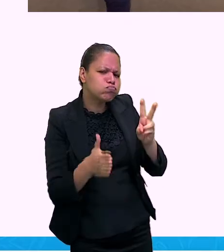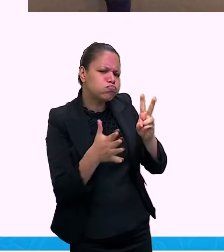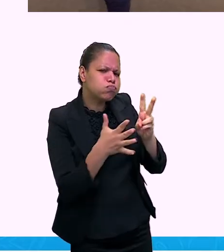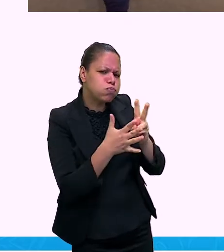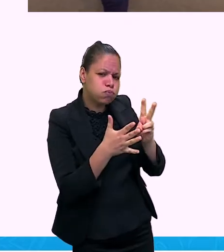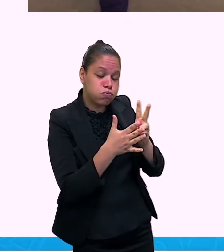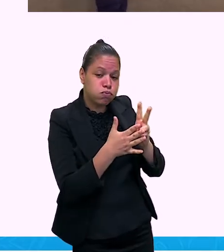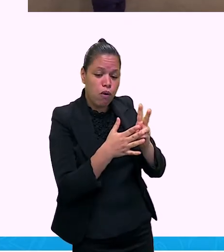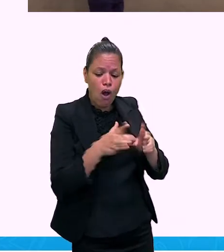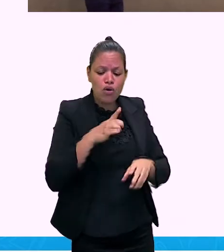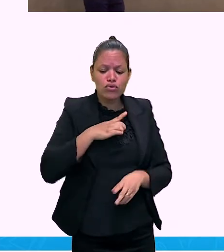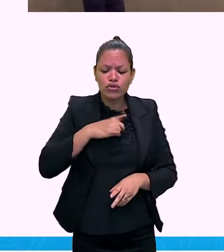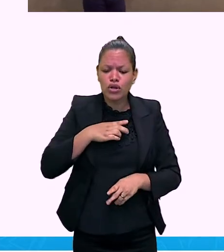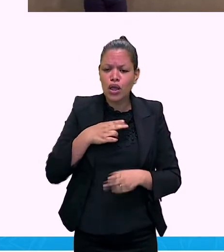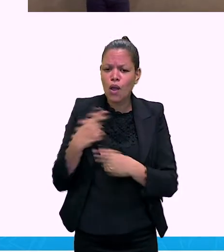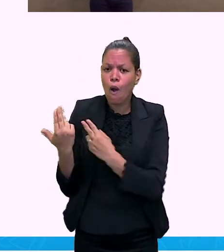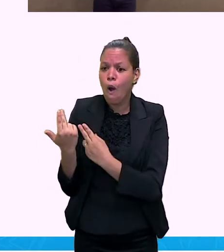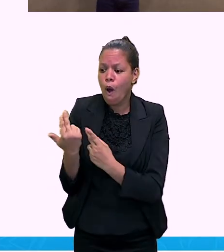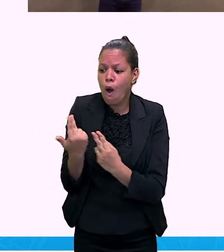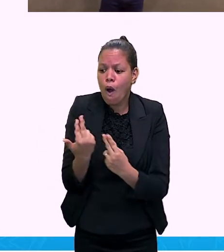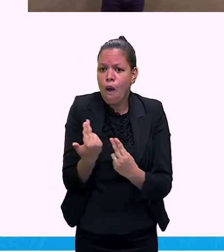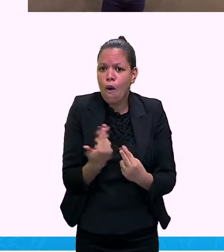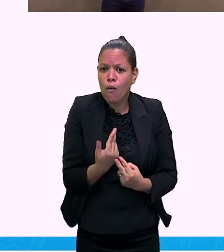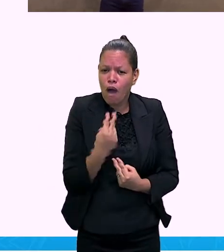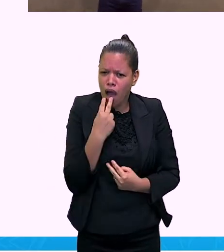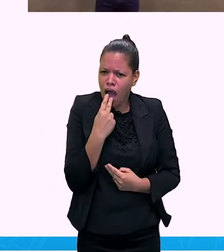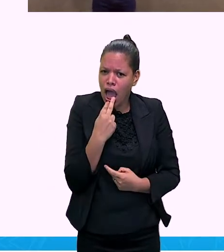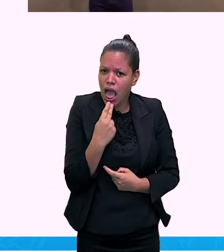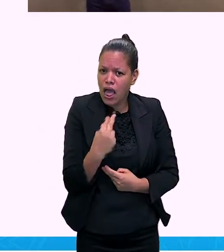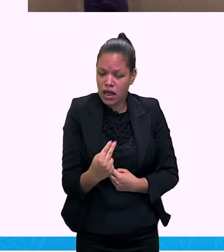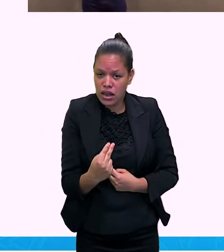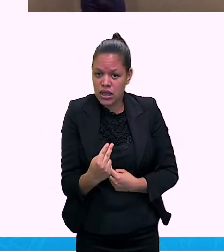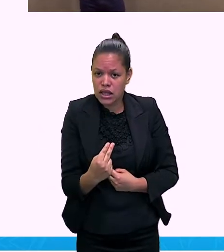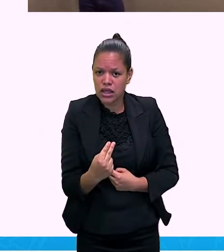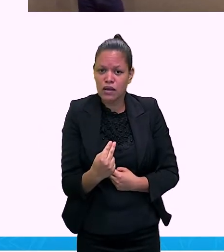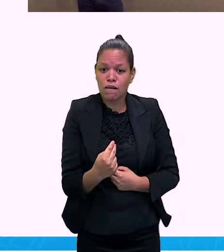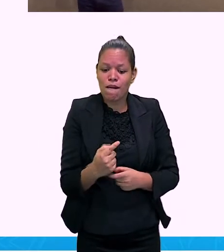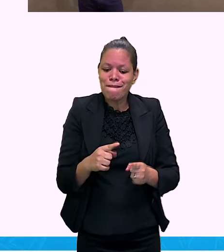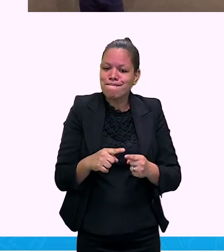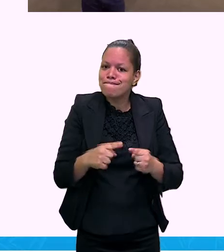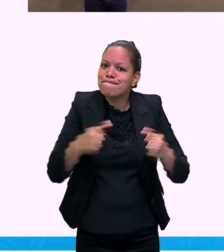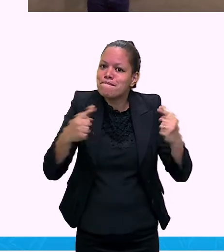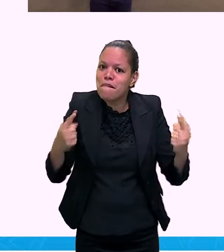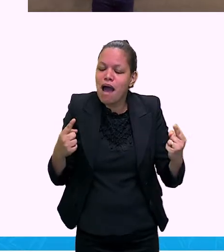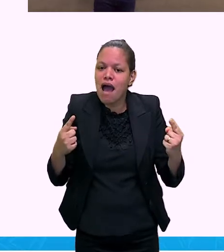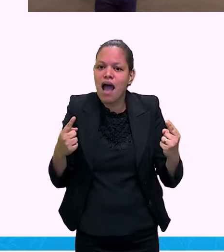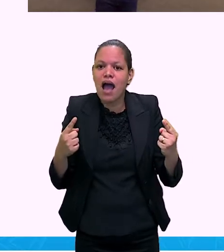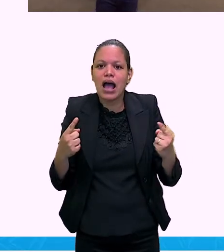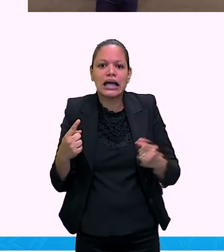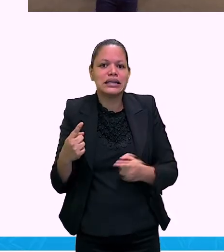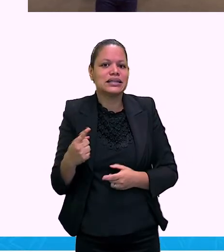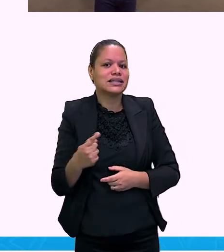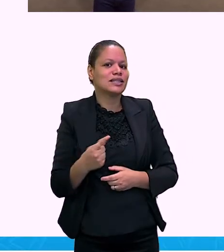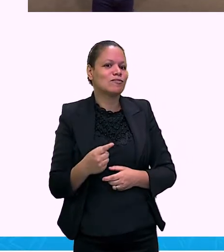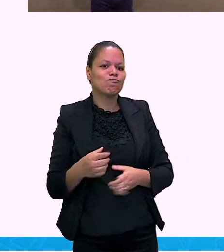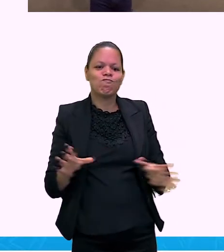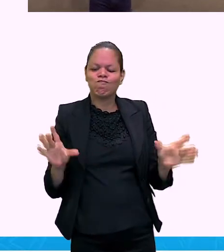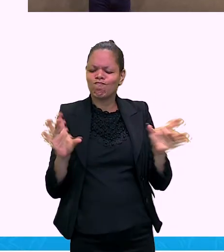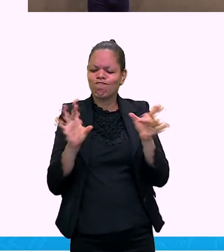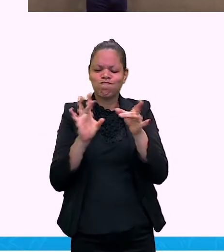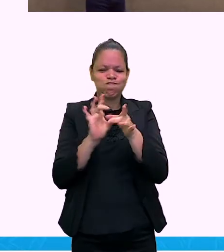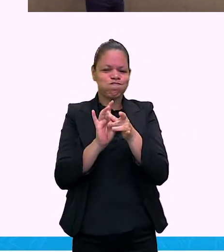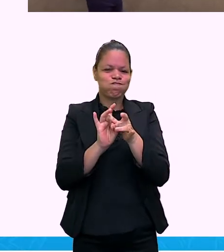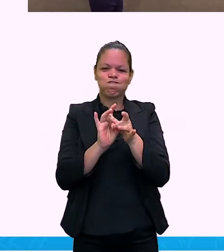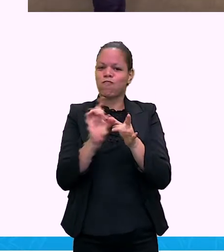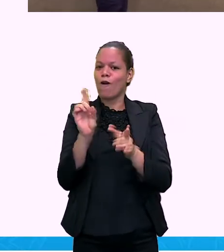tupi, porém não mantinham uma unidade, ou seja, eles guerreavam entre si